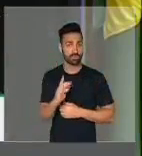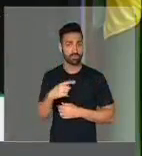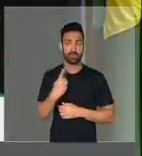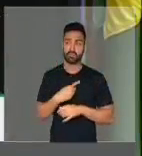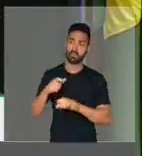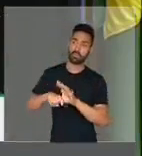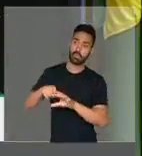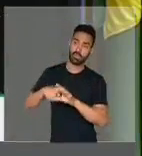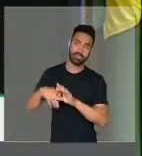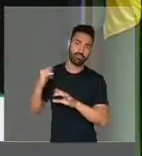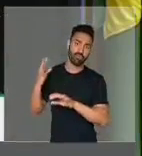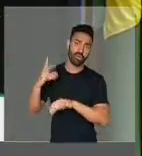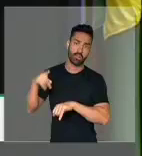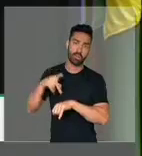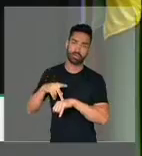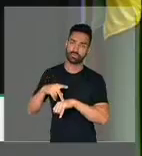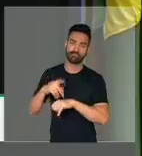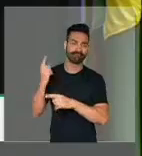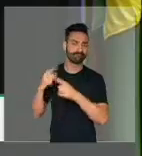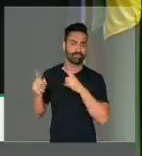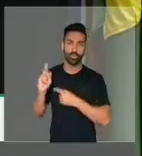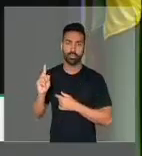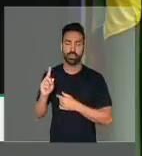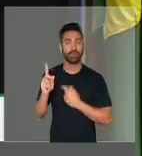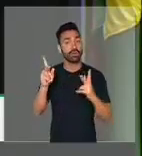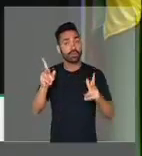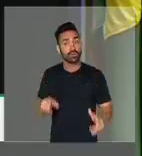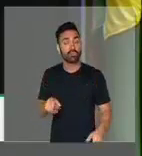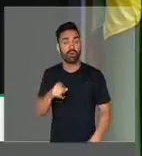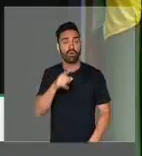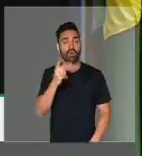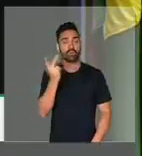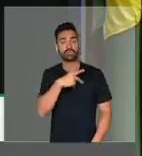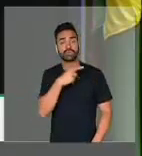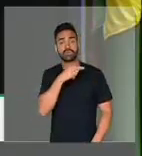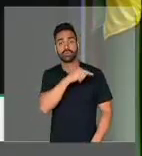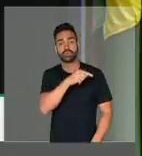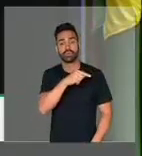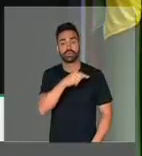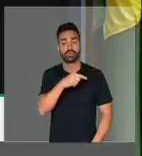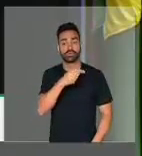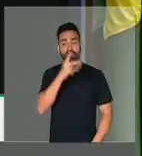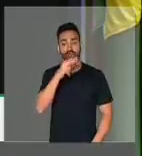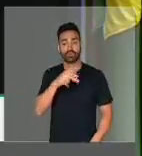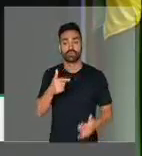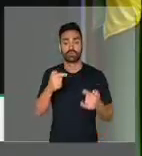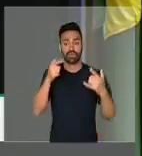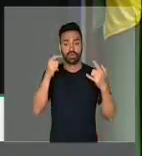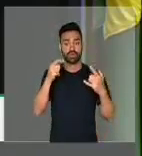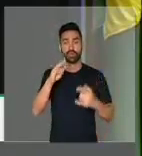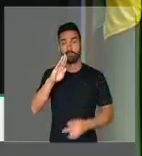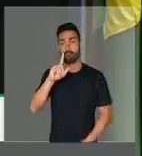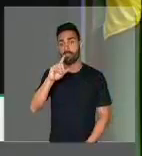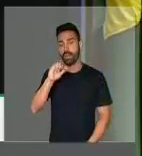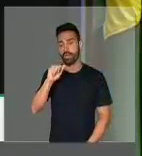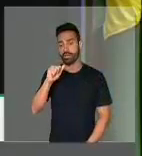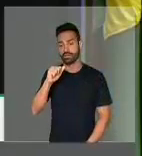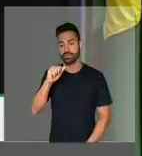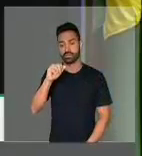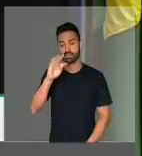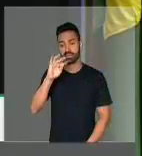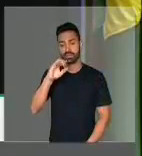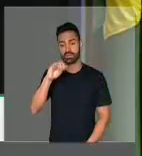mercado internacional. Veja o que é que está acontecendo agora. Uma guerra de gigantes. As placas tectônicas estão se